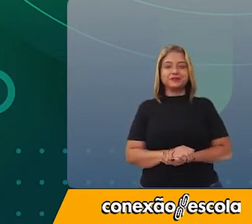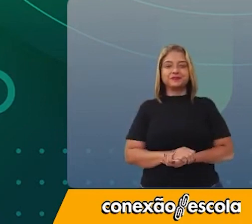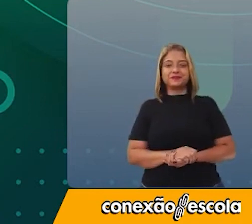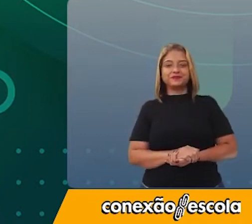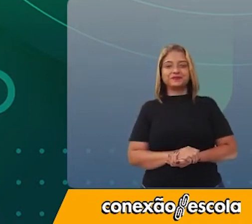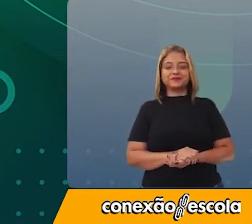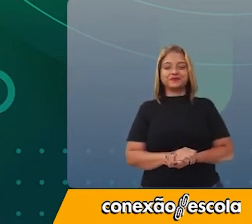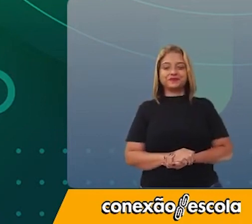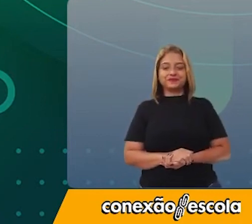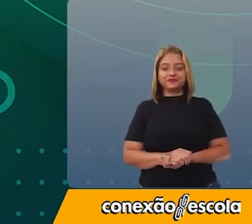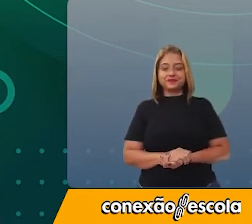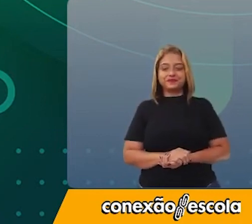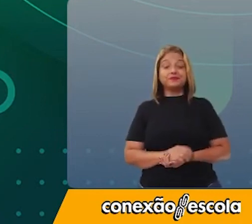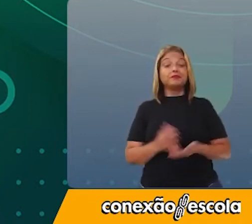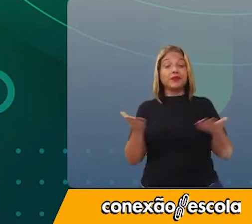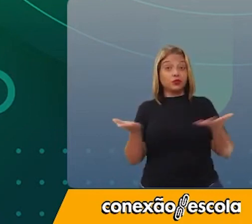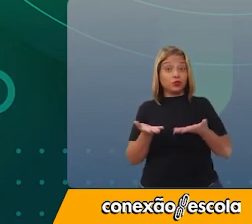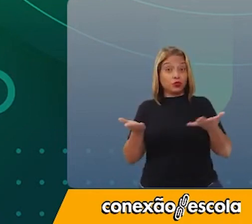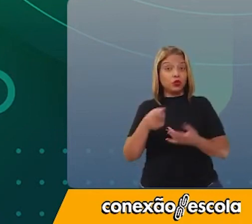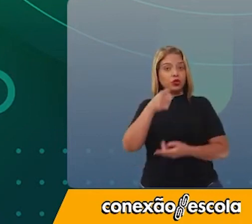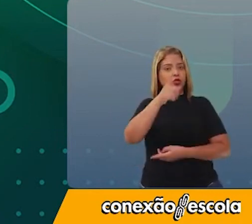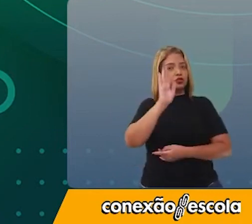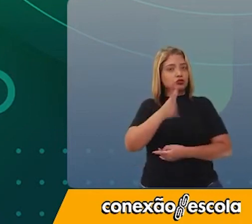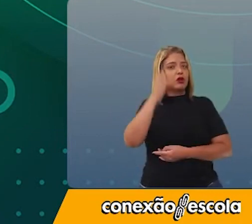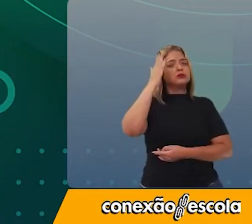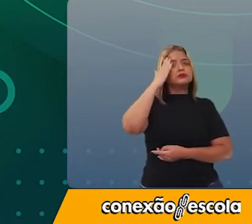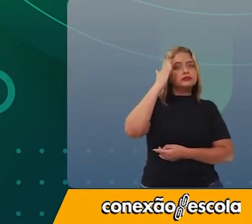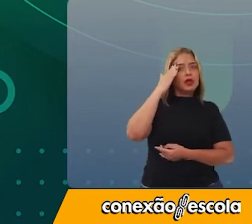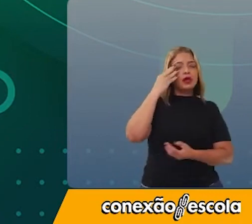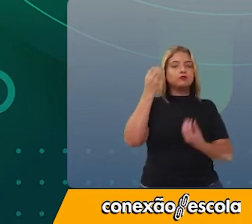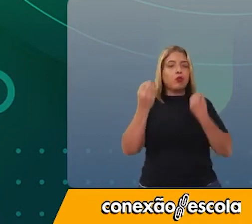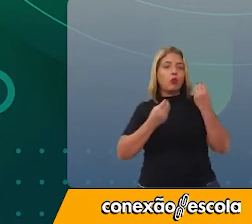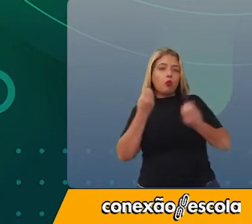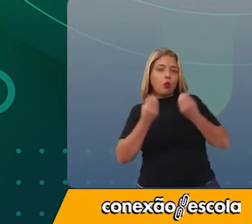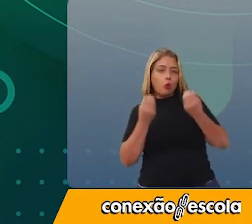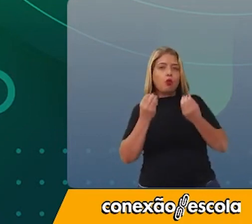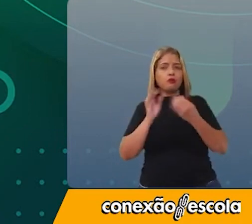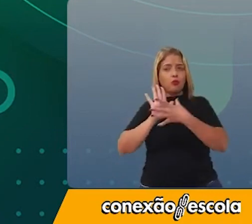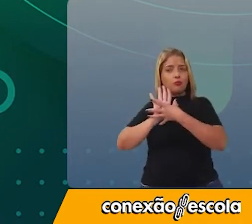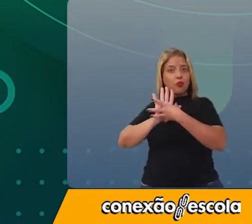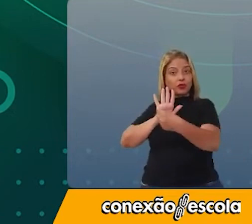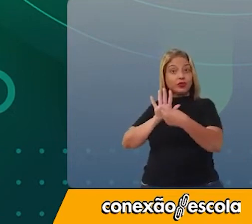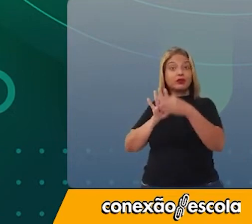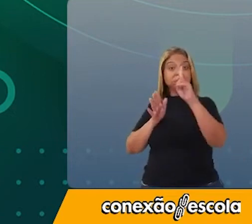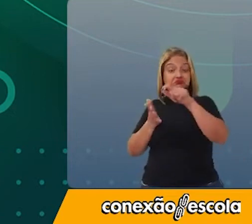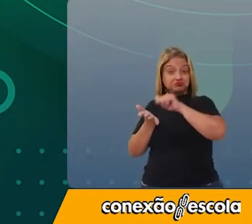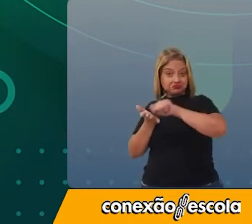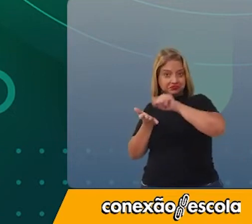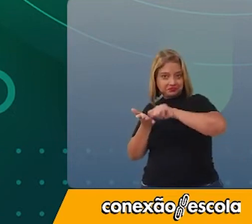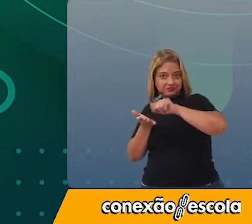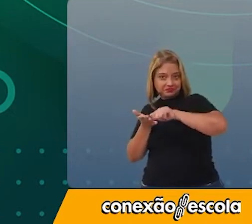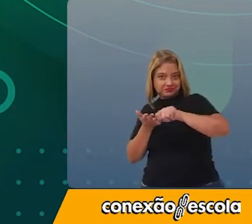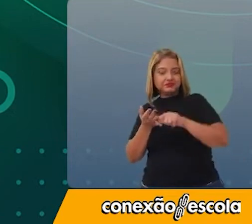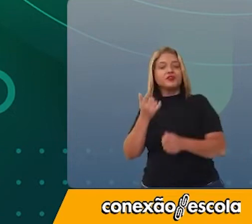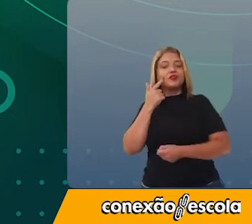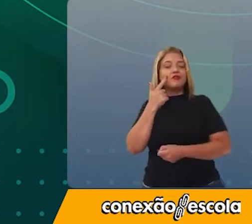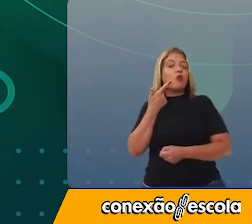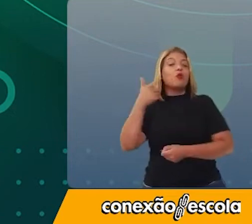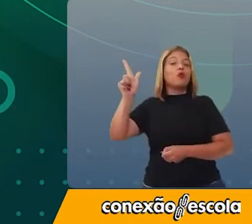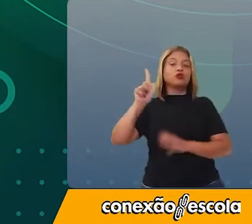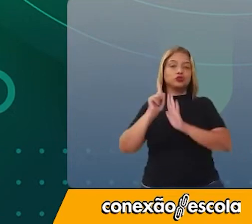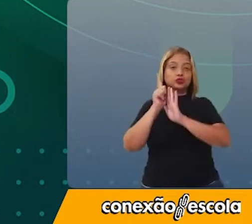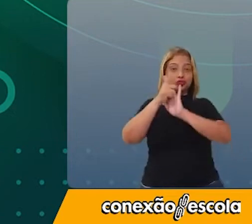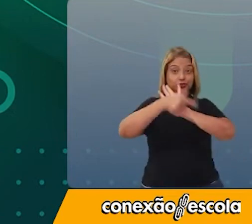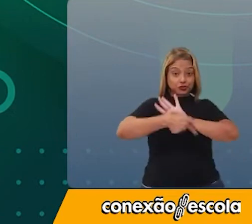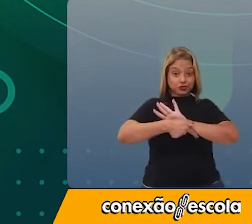Agora que você já está por dentro de formas para fazer anotações, vamos falar de um outro gênero,